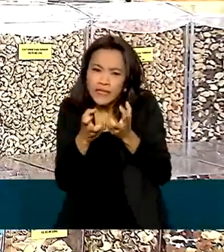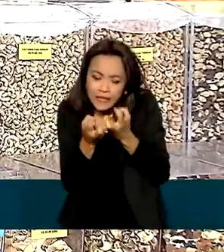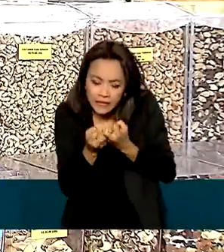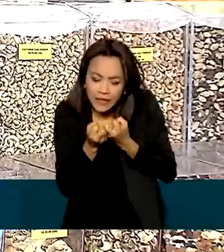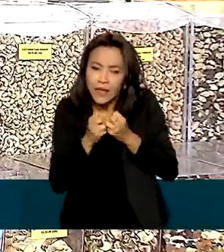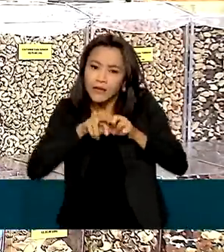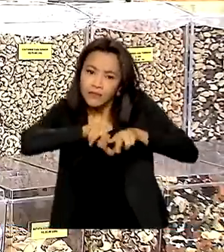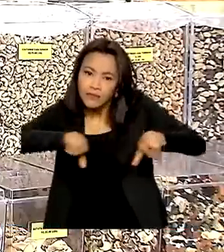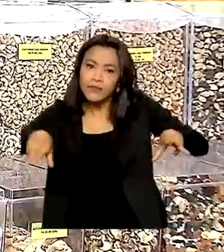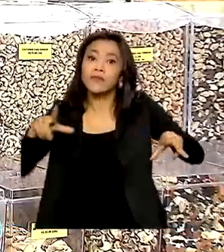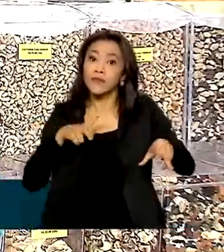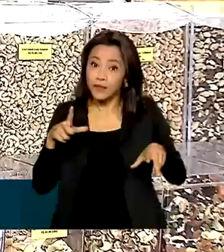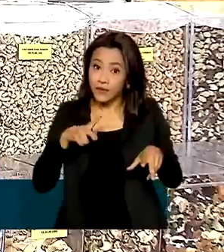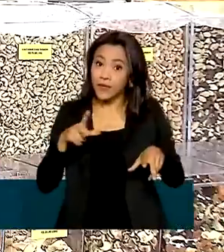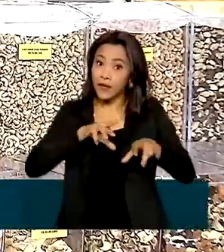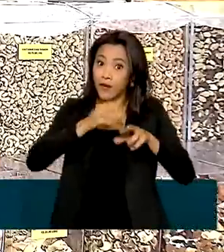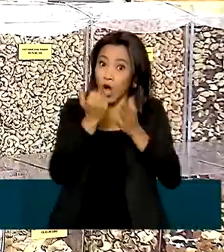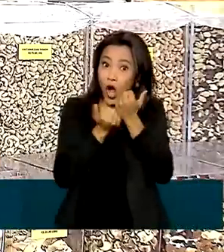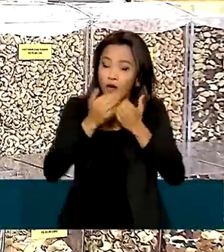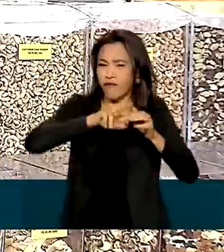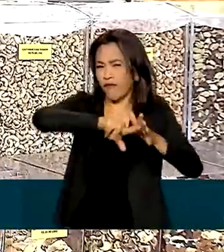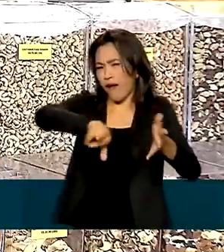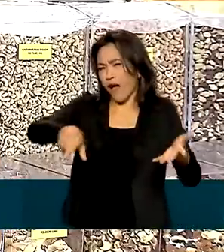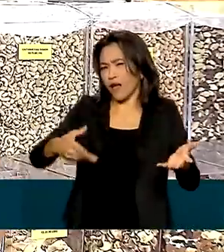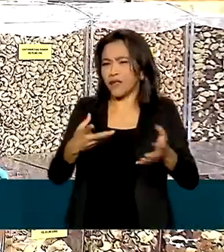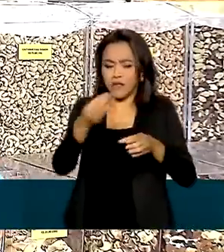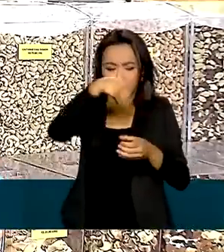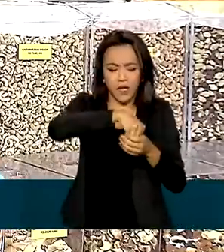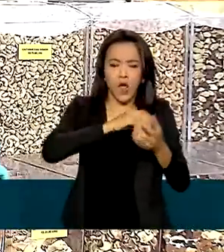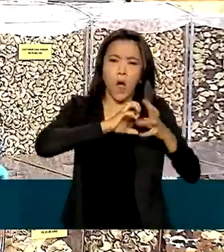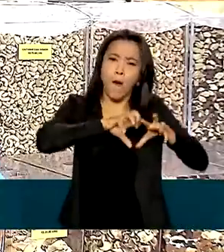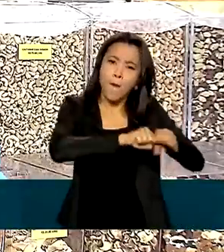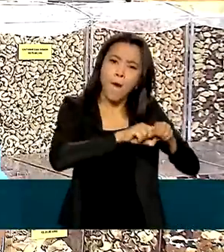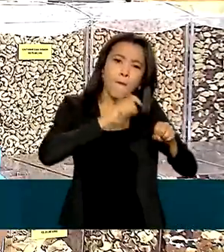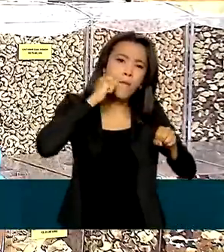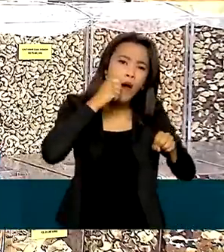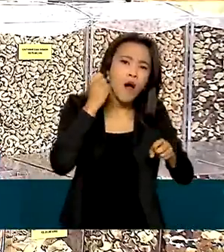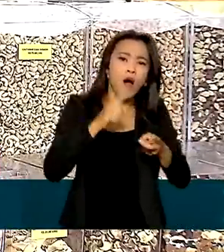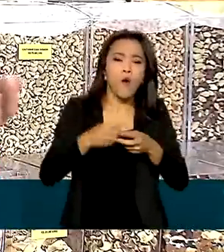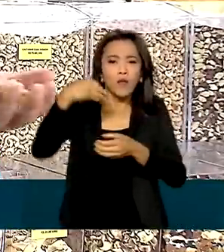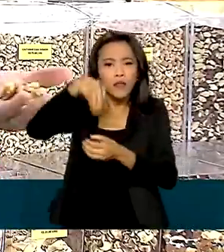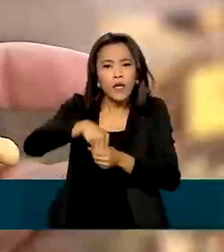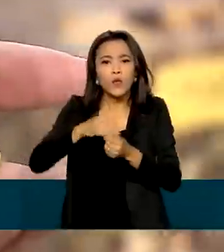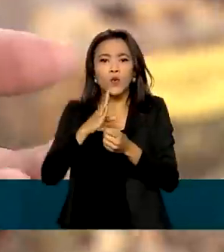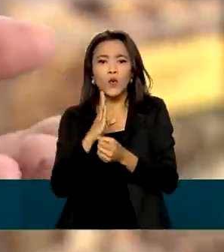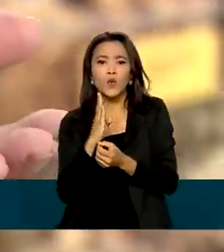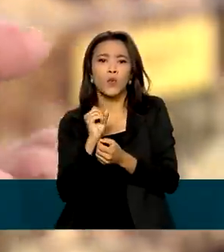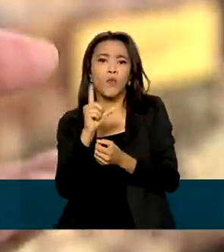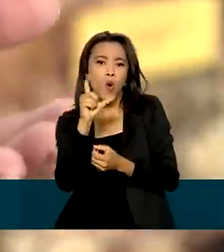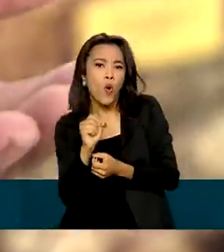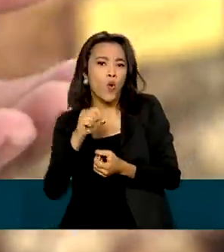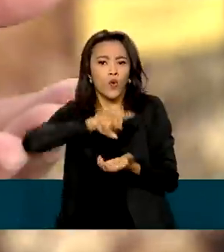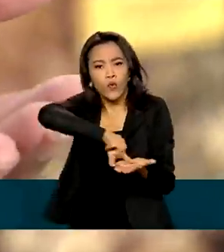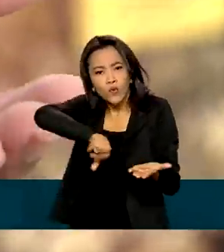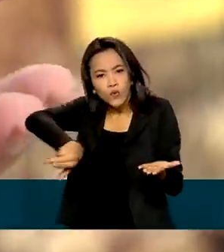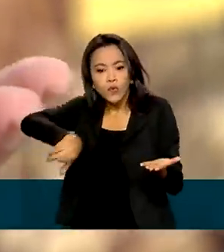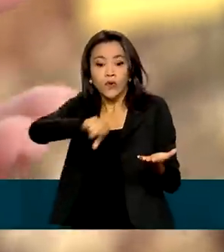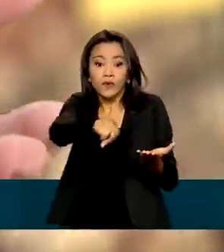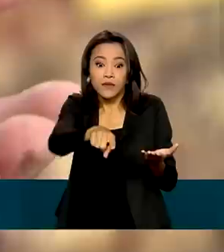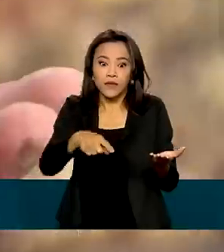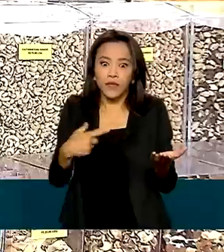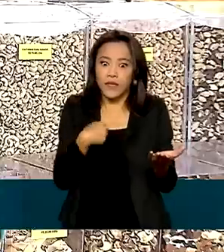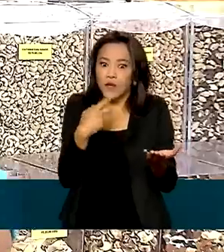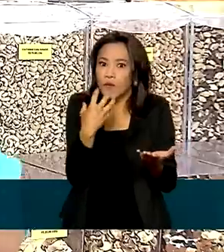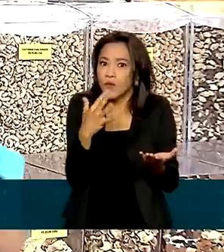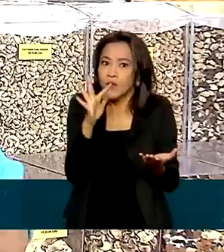gente. Elas podem ser consumidas de várias formas, em pães, bolos, sobremesas e assim, in natura. São ricas em